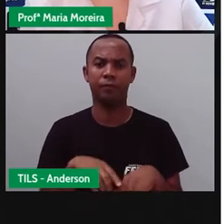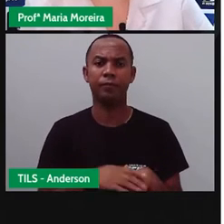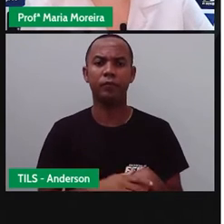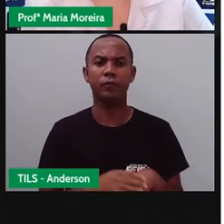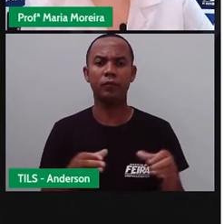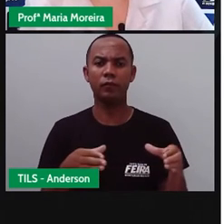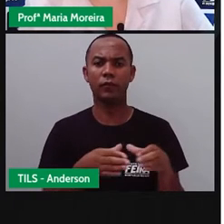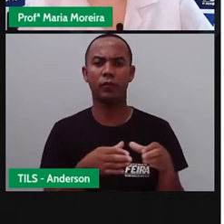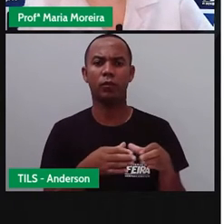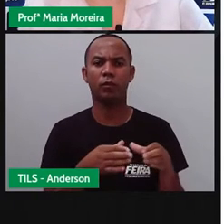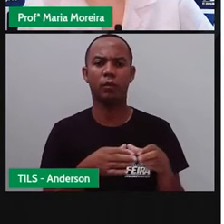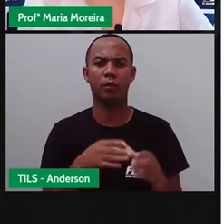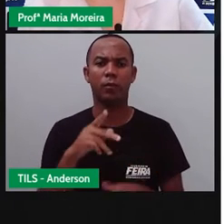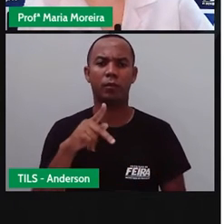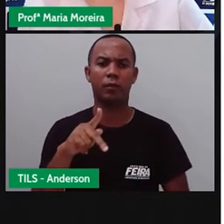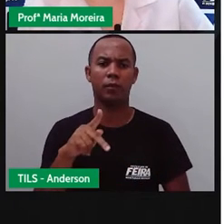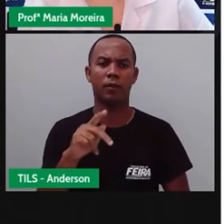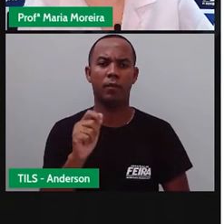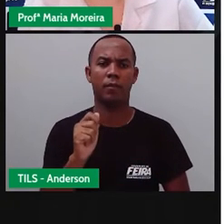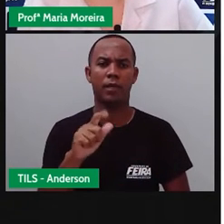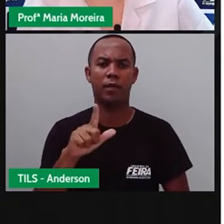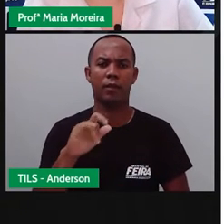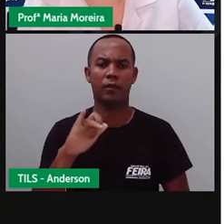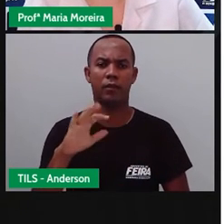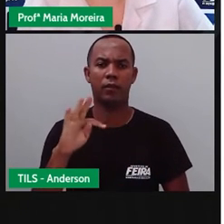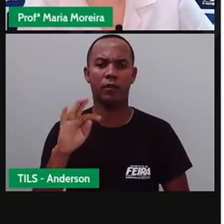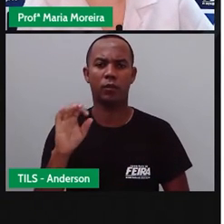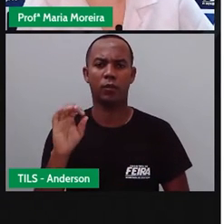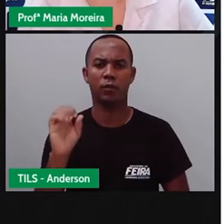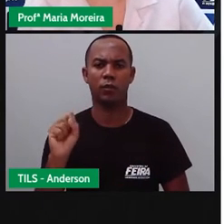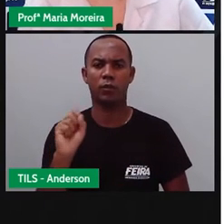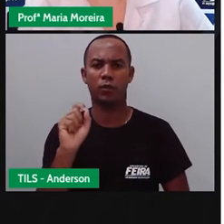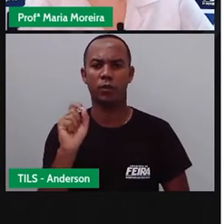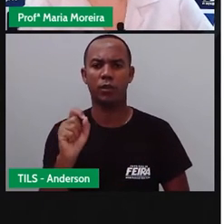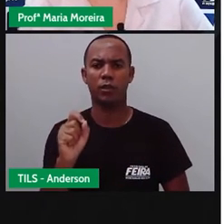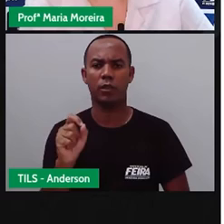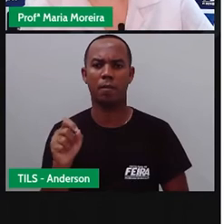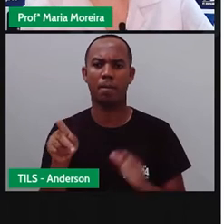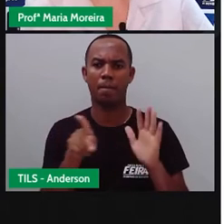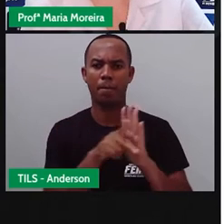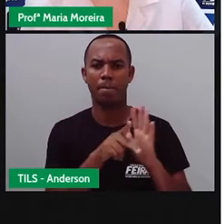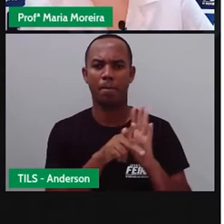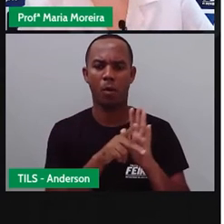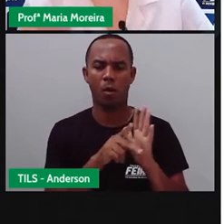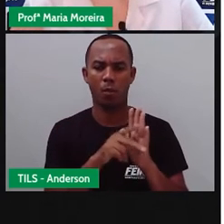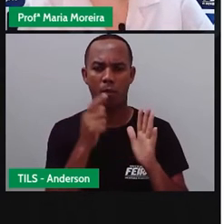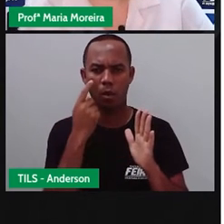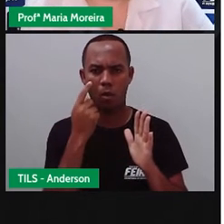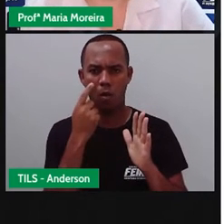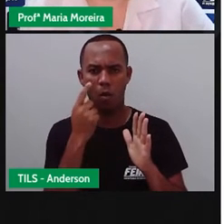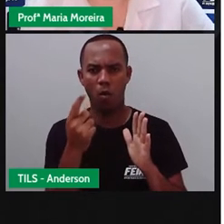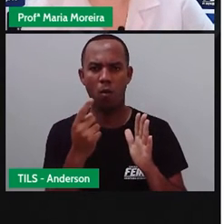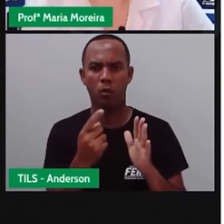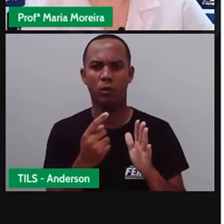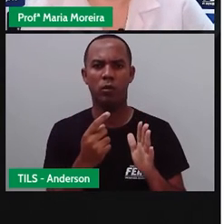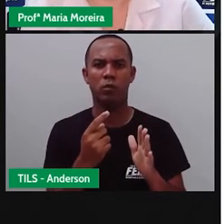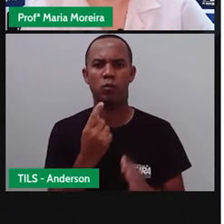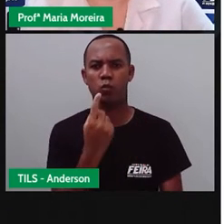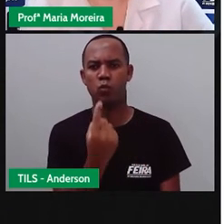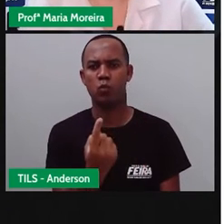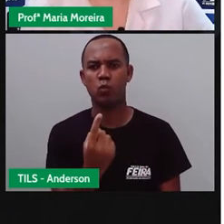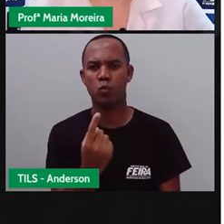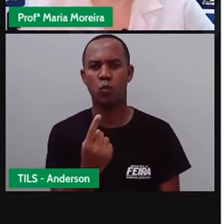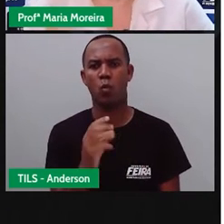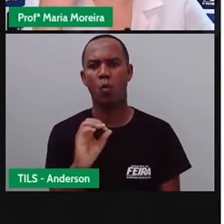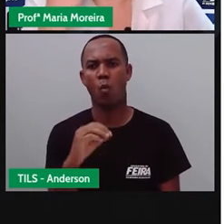palito eles eram colocados em casas que representavam unidades dezenas e centenas vem que a pro inclusive já explicou tem